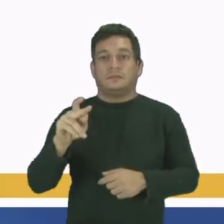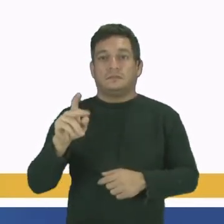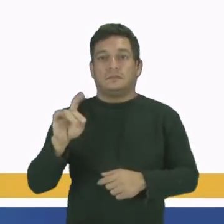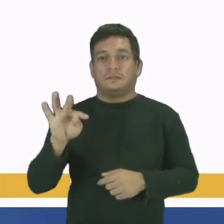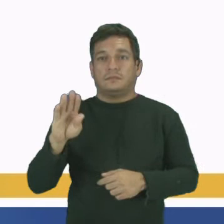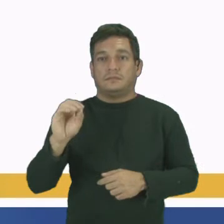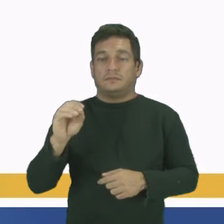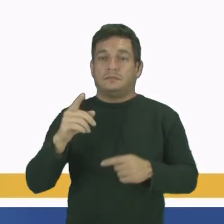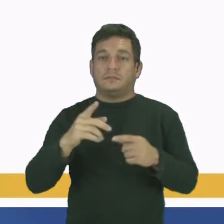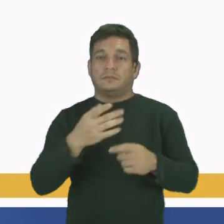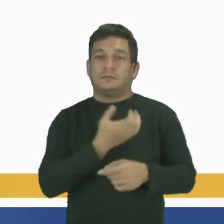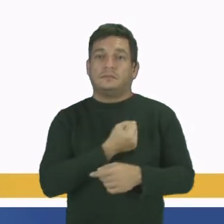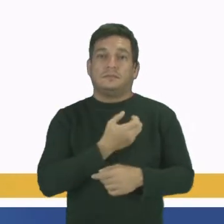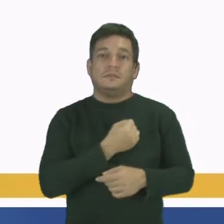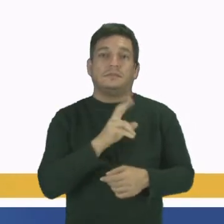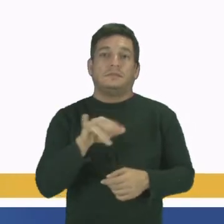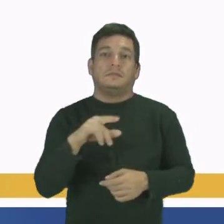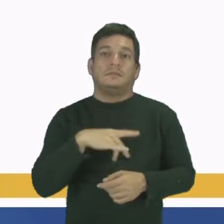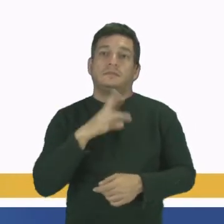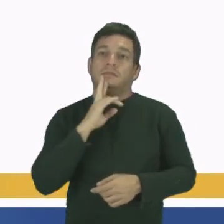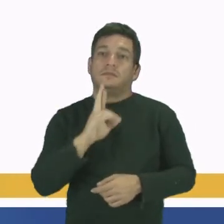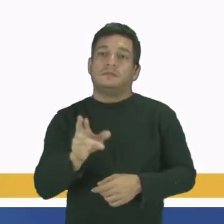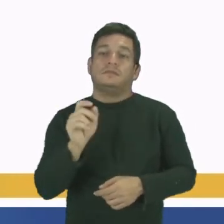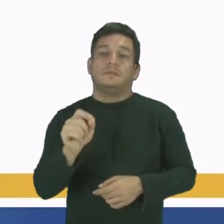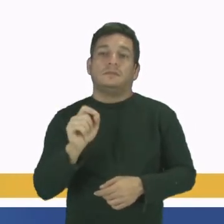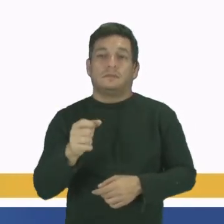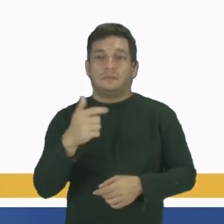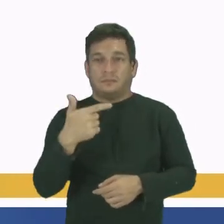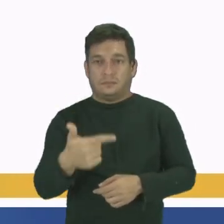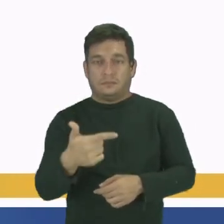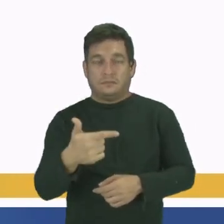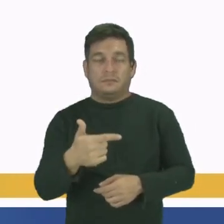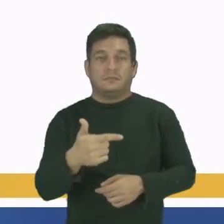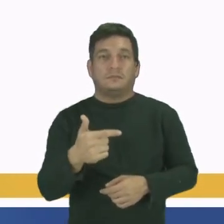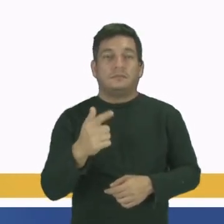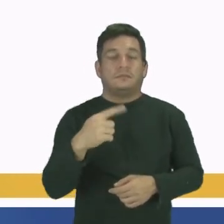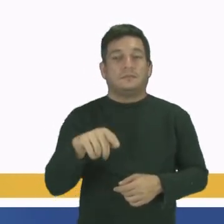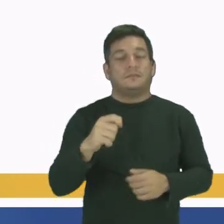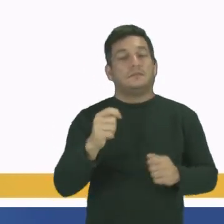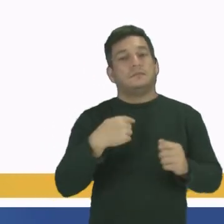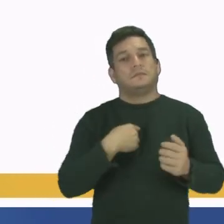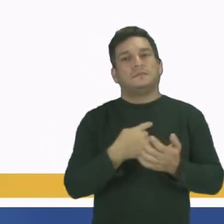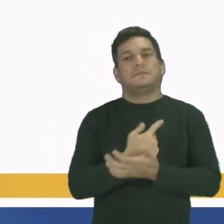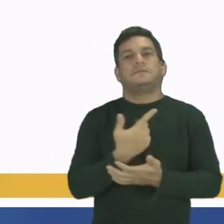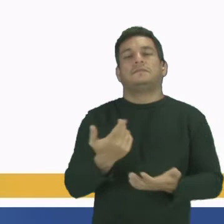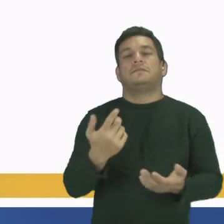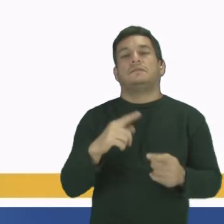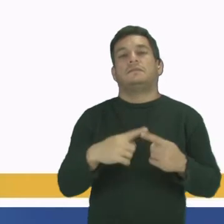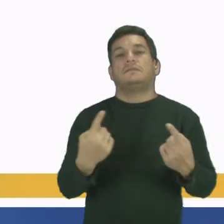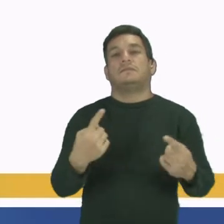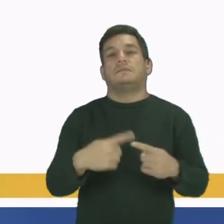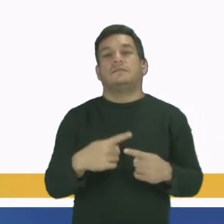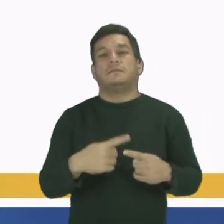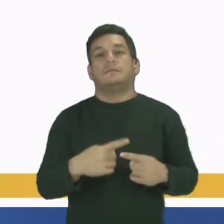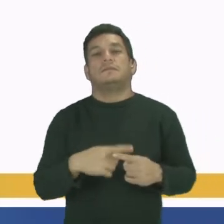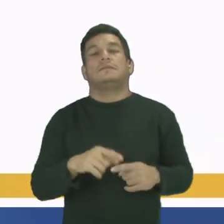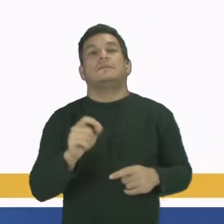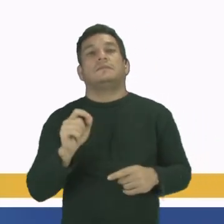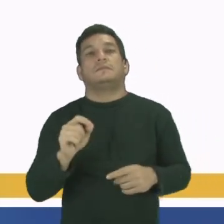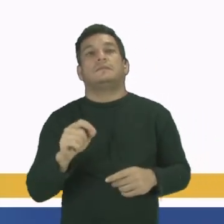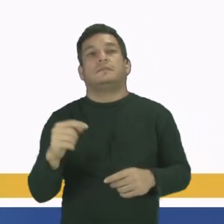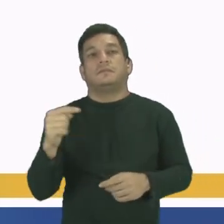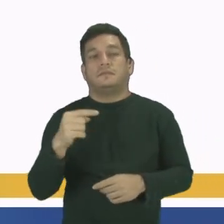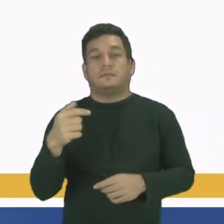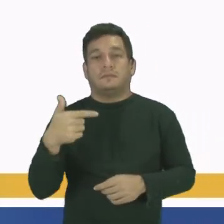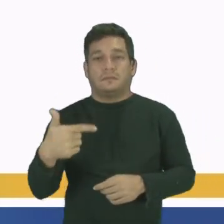desses elementos, você terá a resposta 2. Aí você poderia muito bem me perguntar, mas por que está